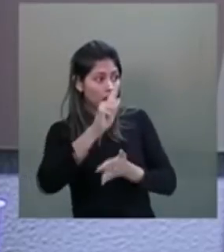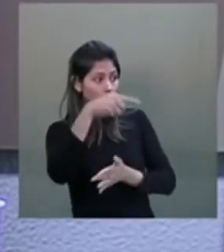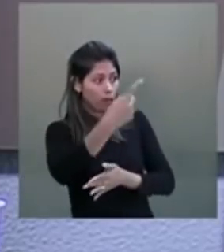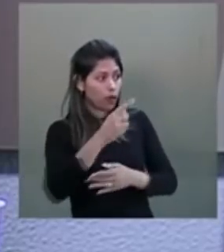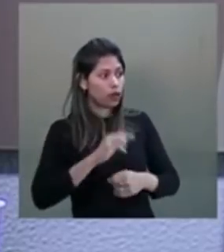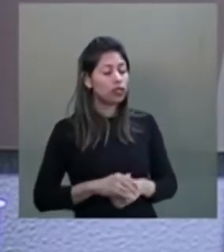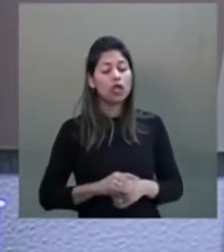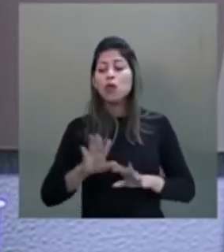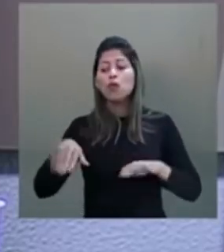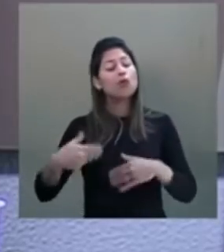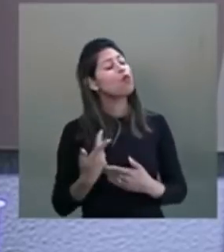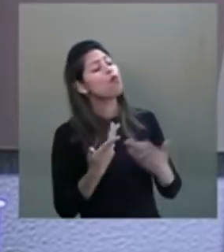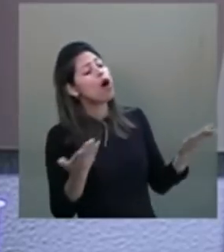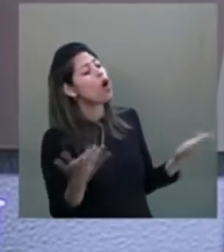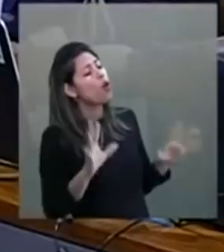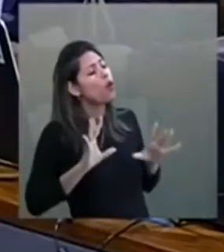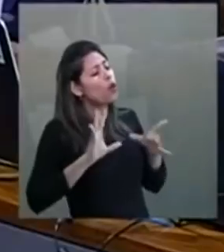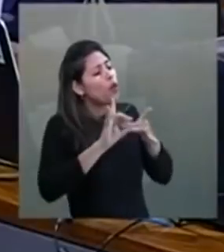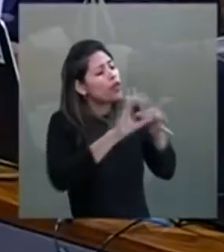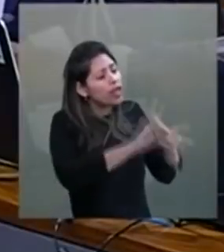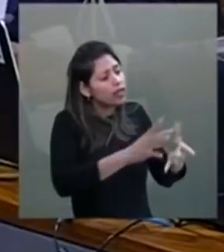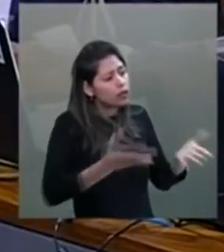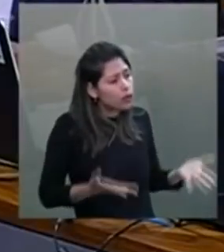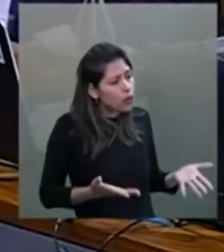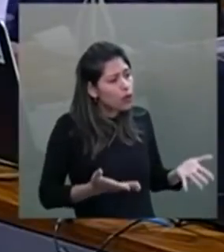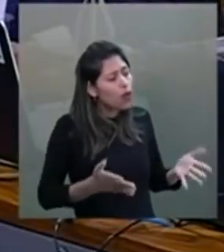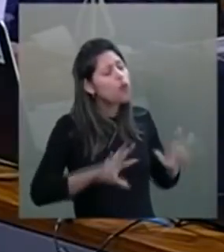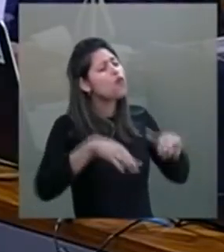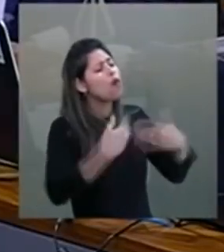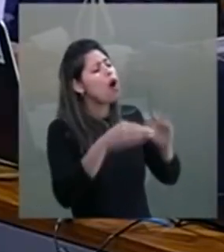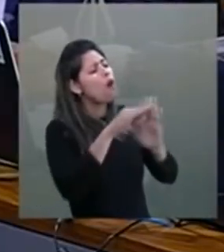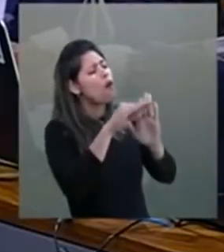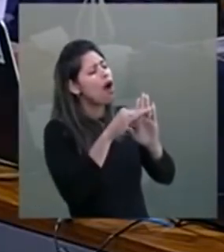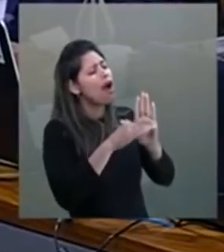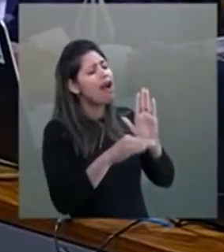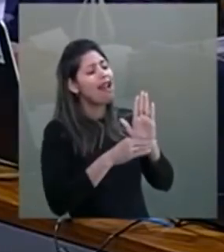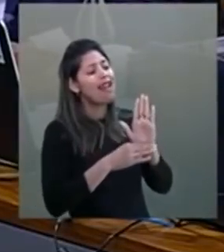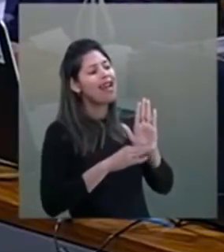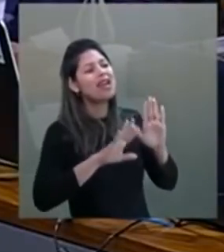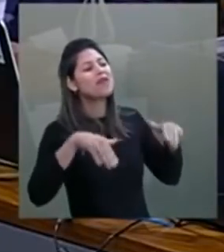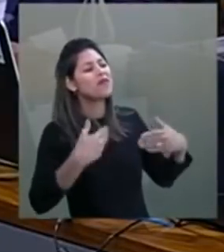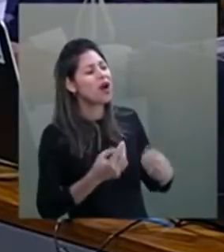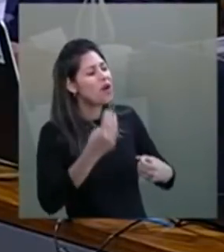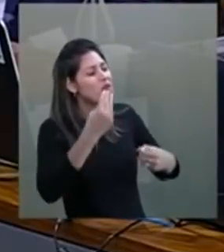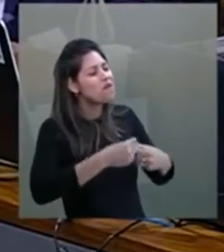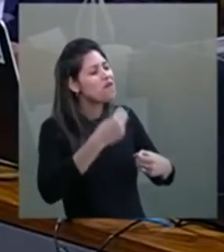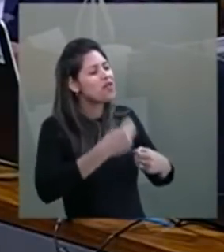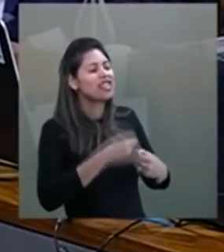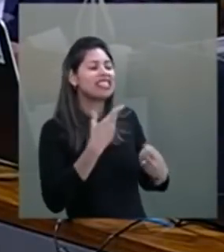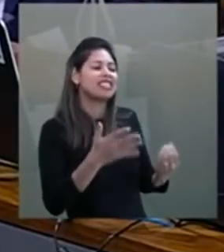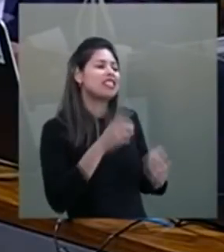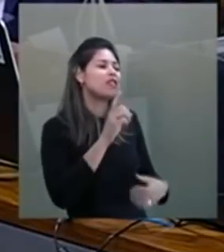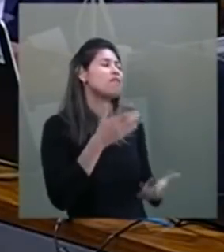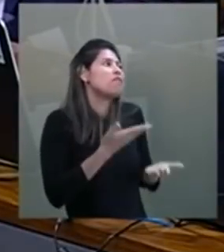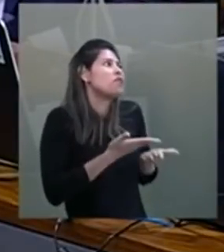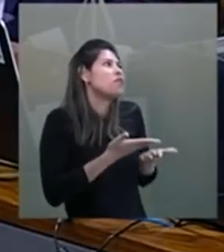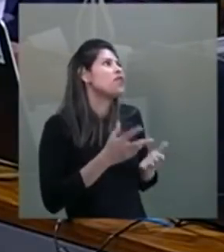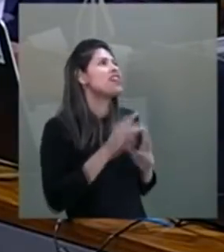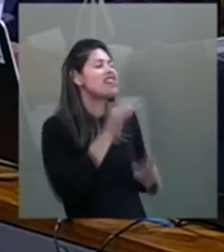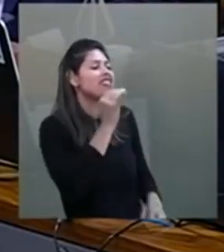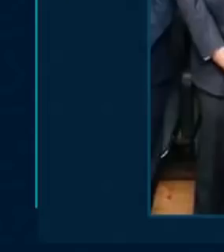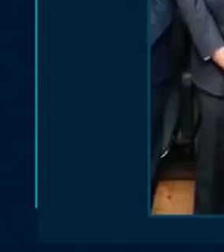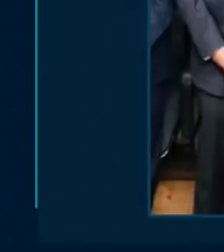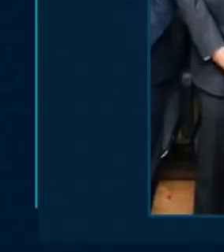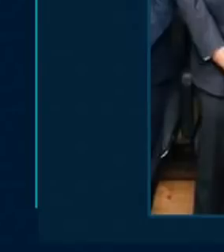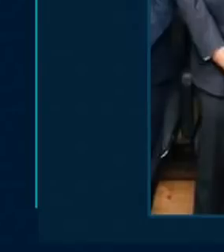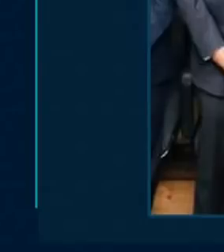negou irregularidades e afirmou que as ações da autarquia atendem a critérios técnicos. Ele foi questionado pelo senador Randolfo Rodrigues da Rede